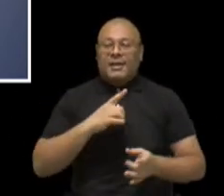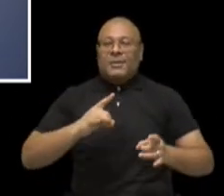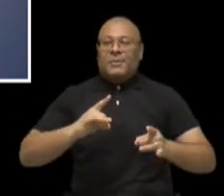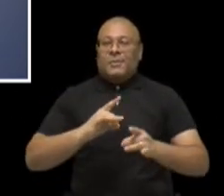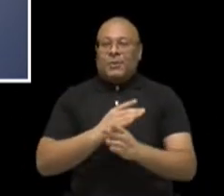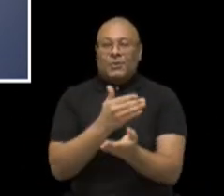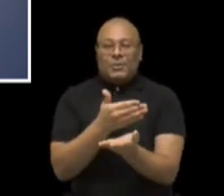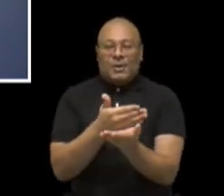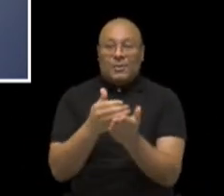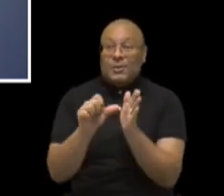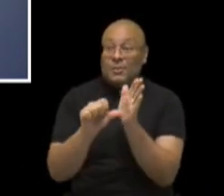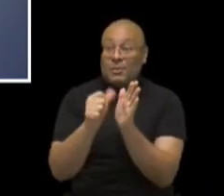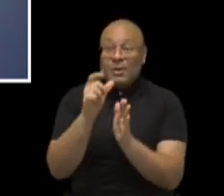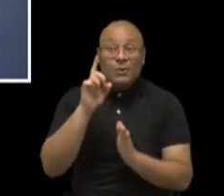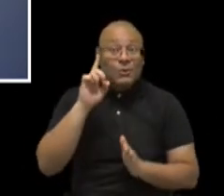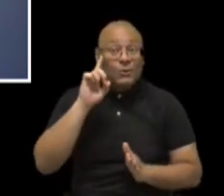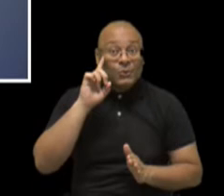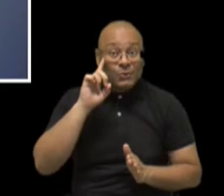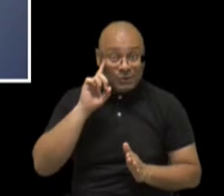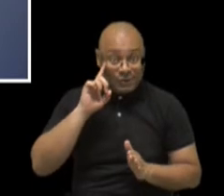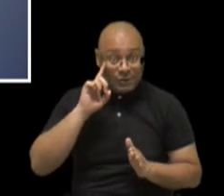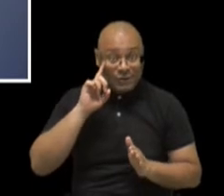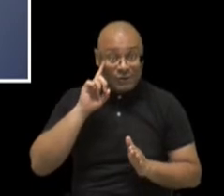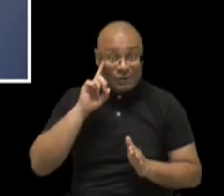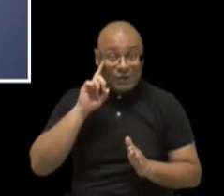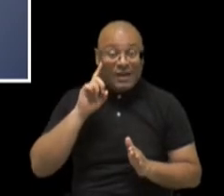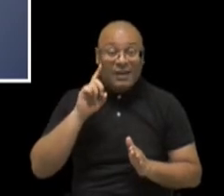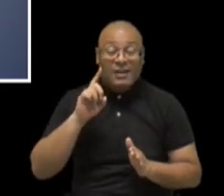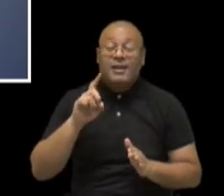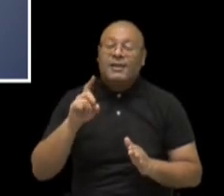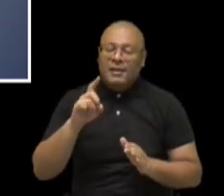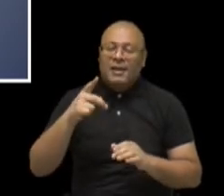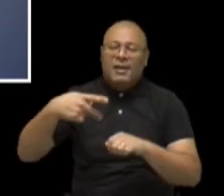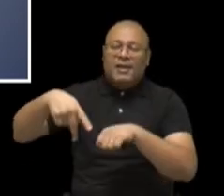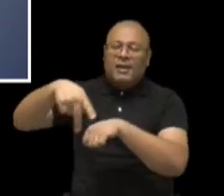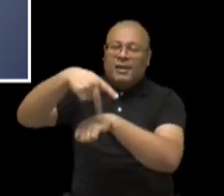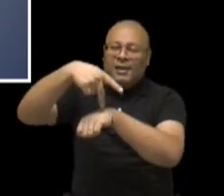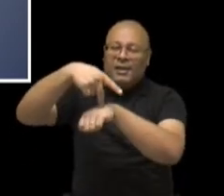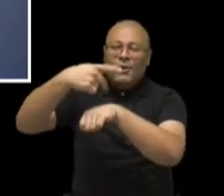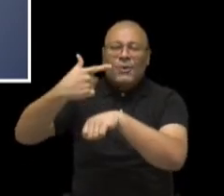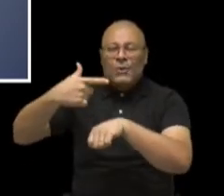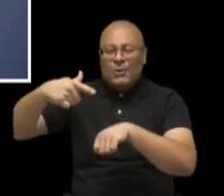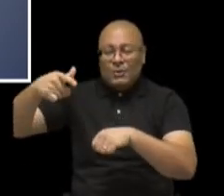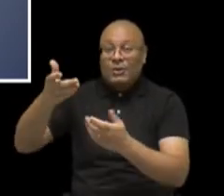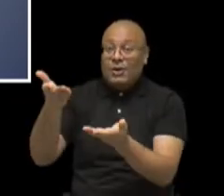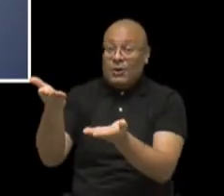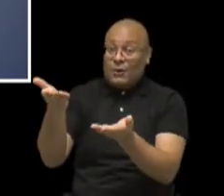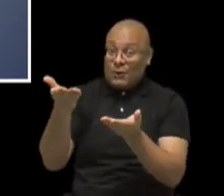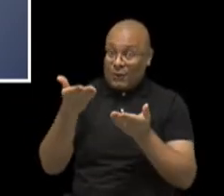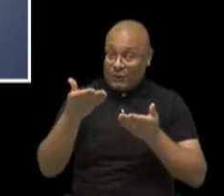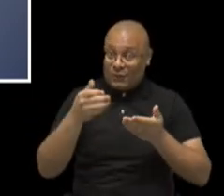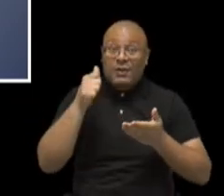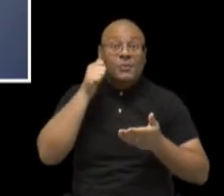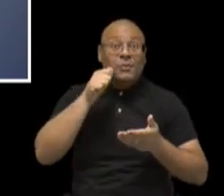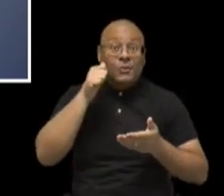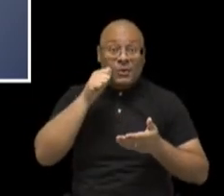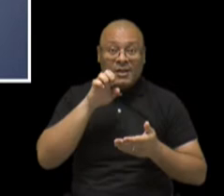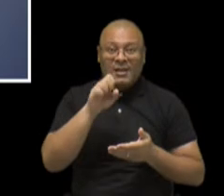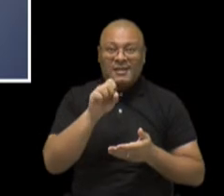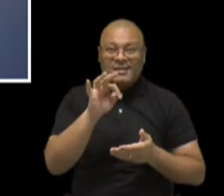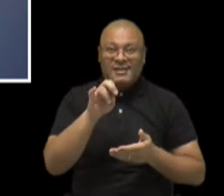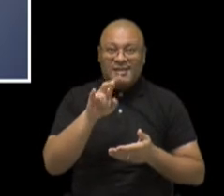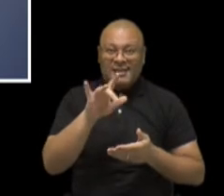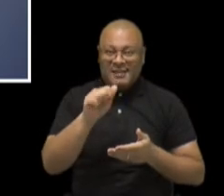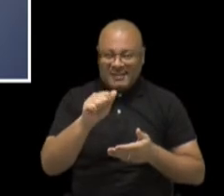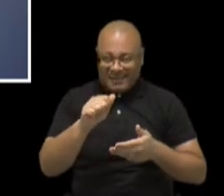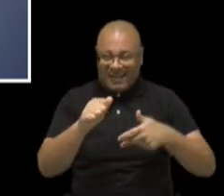começar o primeiro dia, né, o primeiro painel do dia, que é internacional. Convidamos a estilista Margherita Missoni.